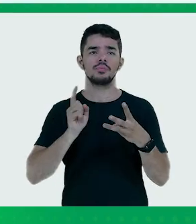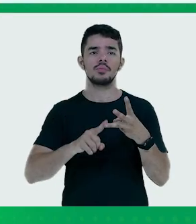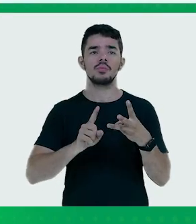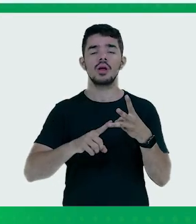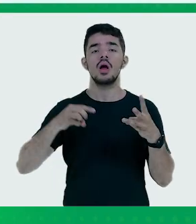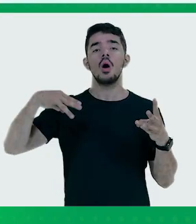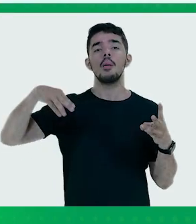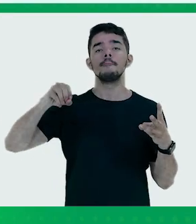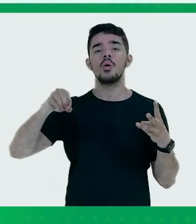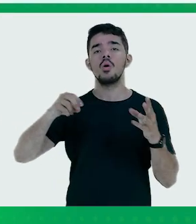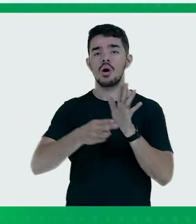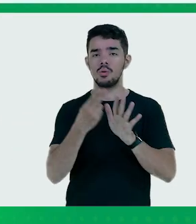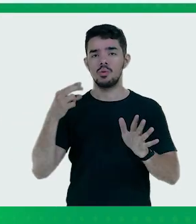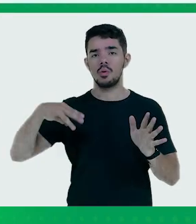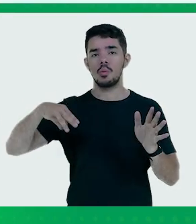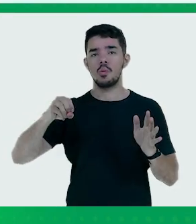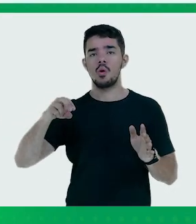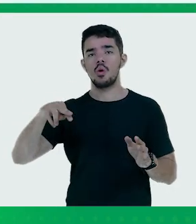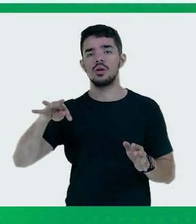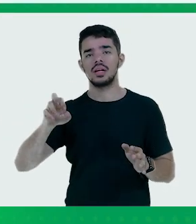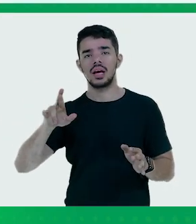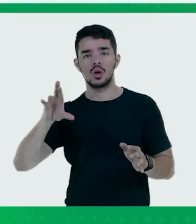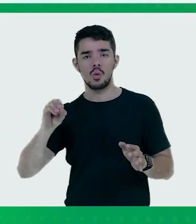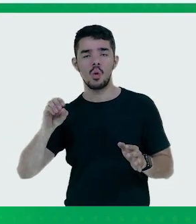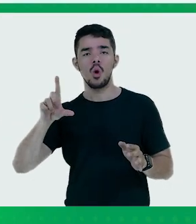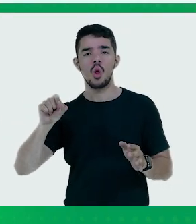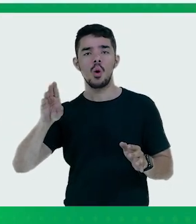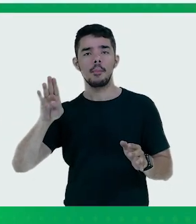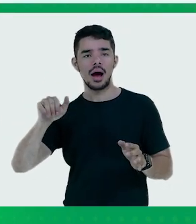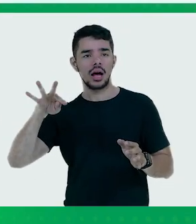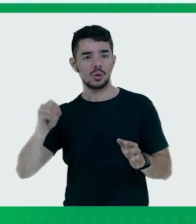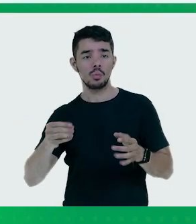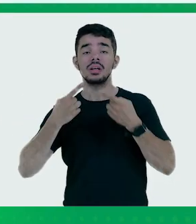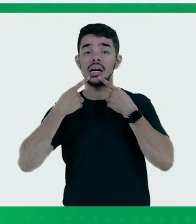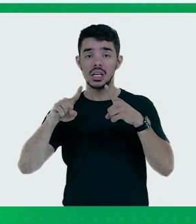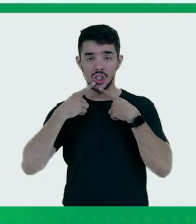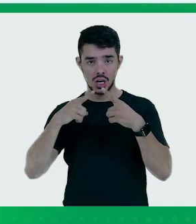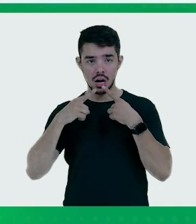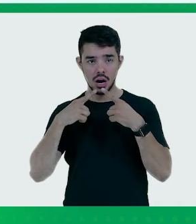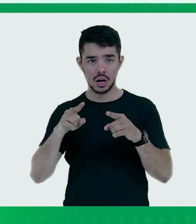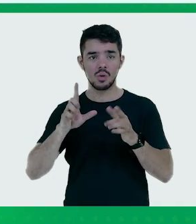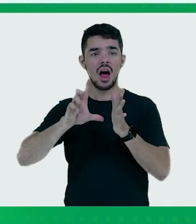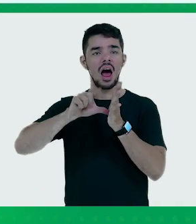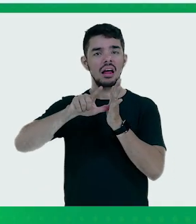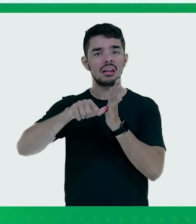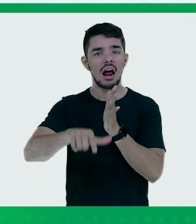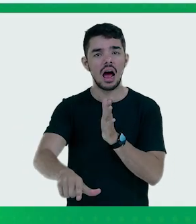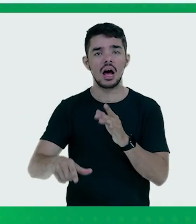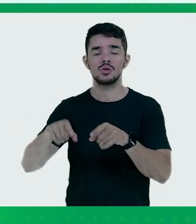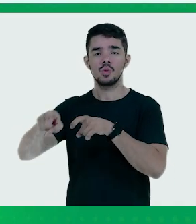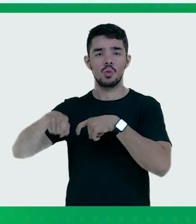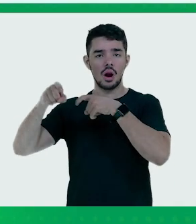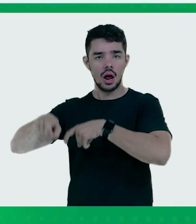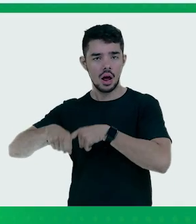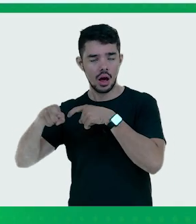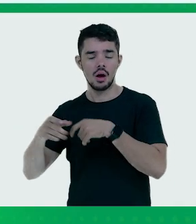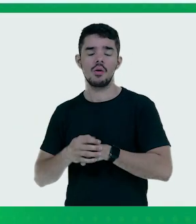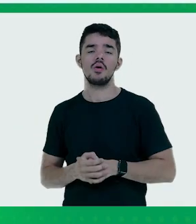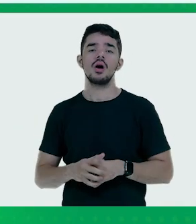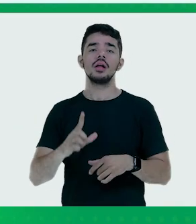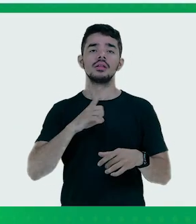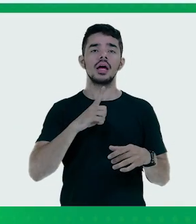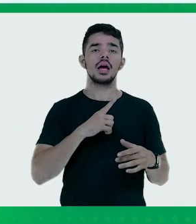com Urupês, com a leitura crítica, inclusive, né? Criticando ali o atraso rural,